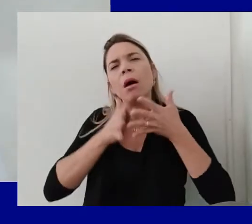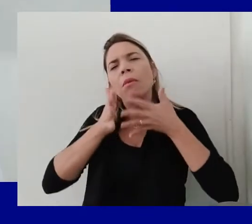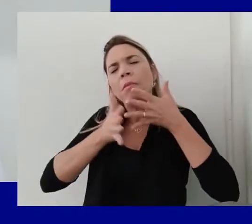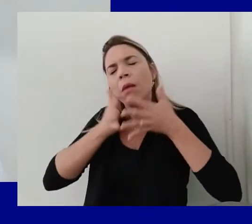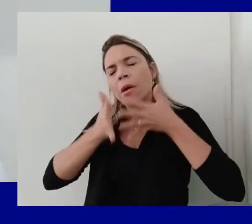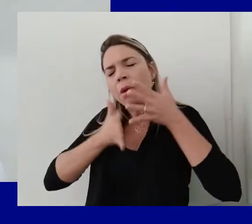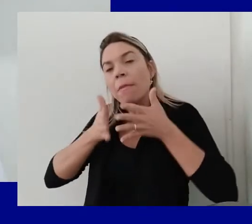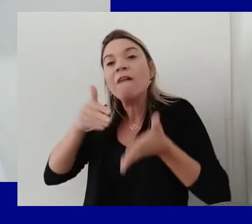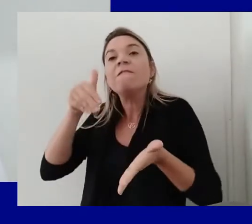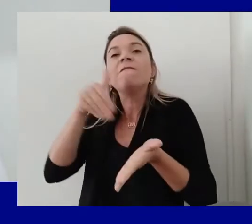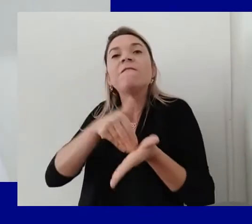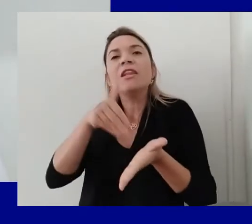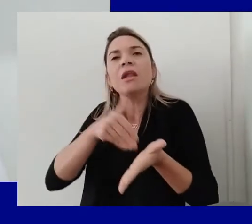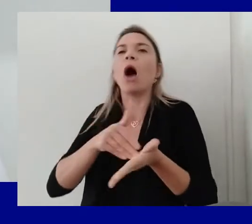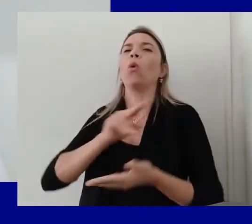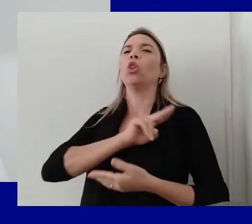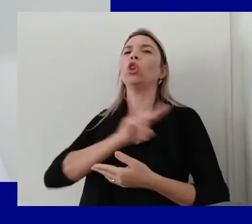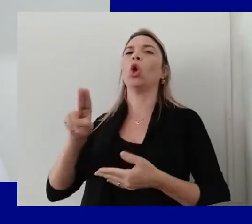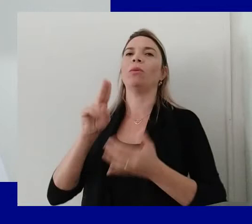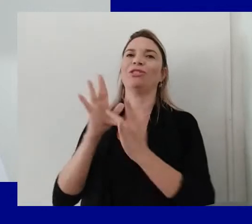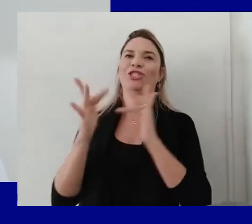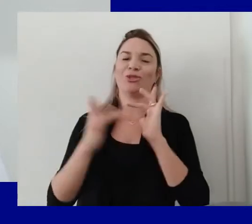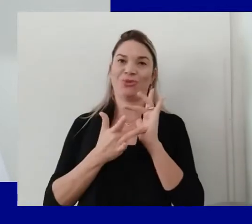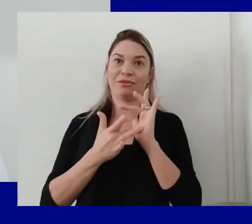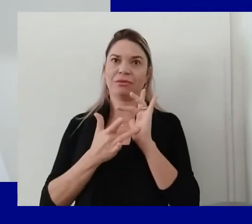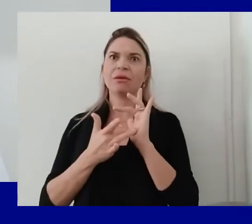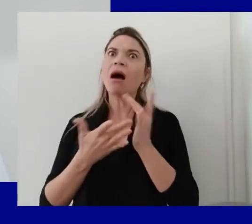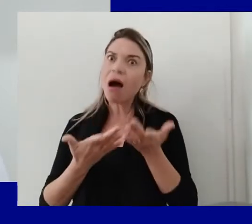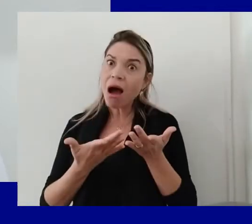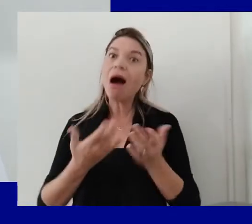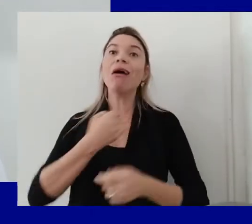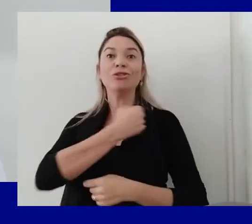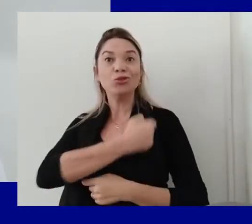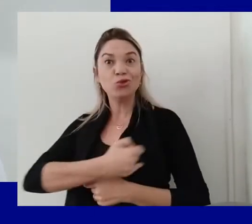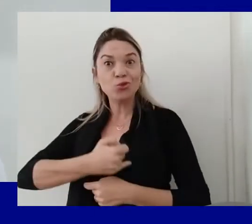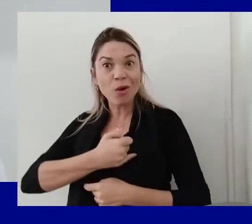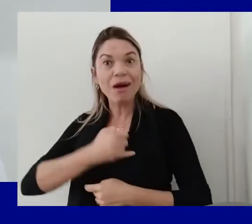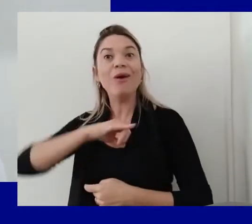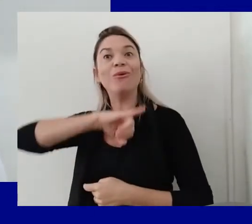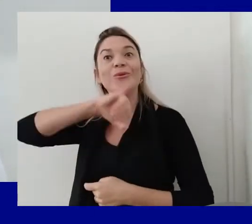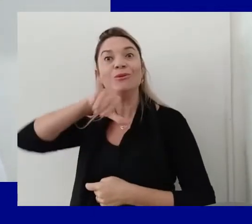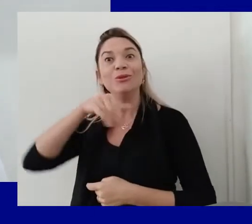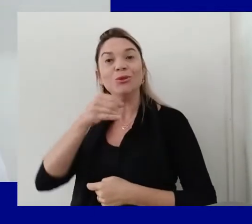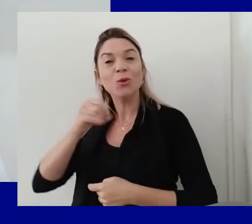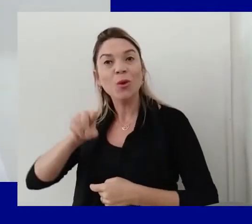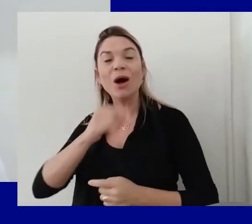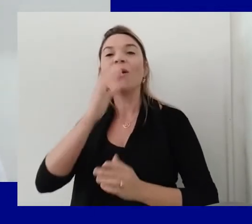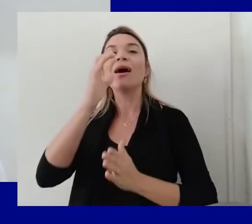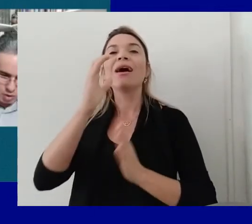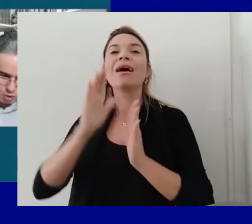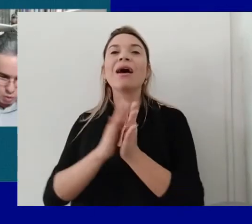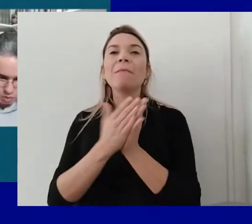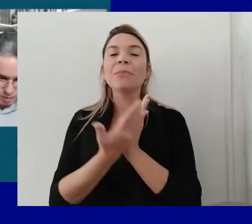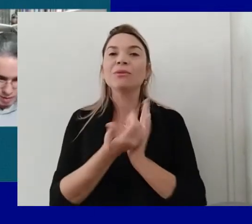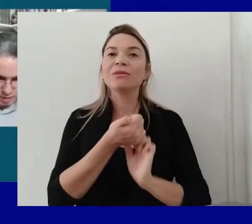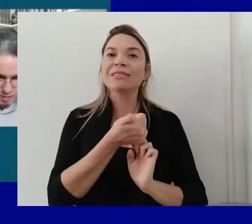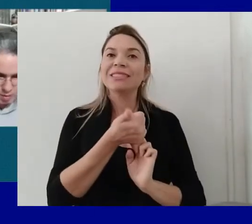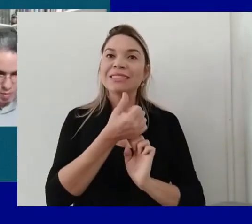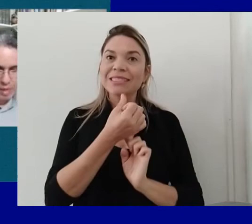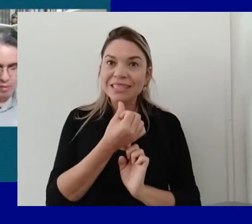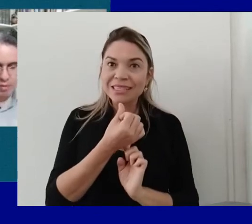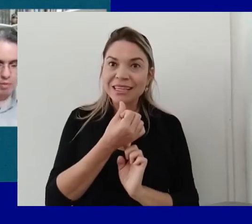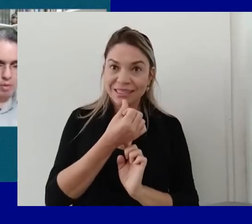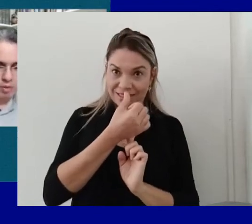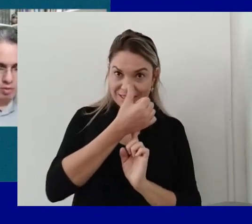Jesus ensinou. Em João, capítulo 16, no versículo 24, João